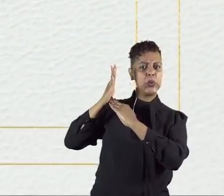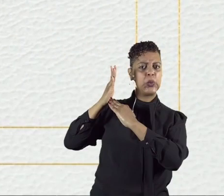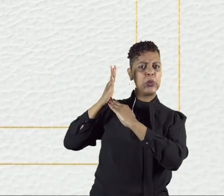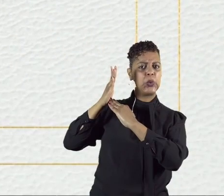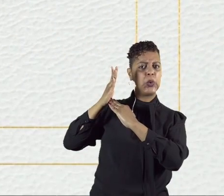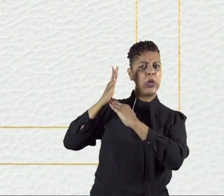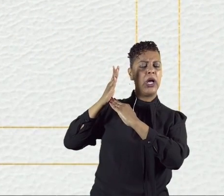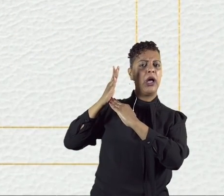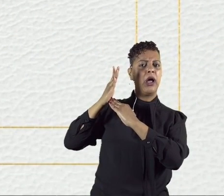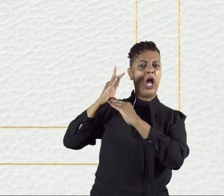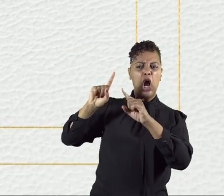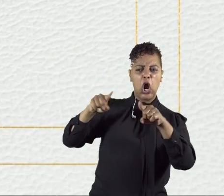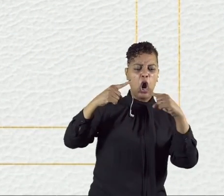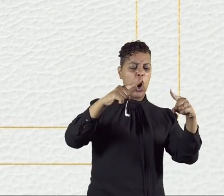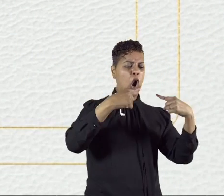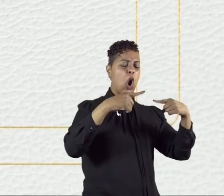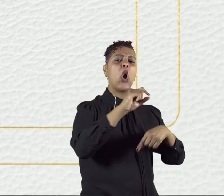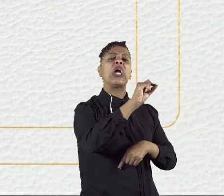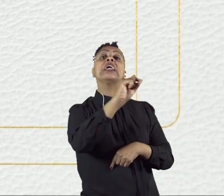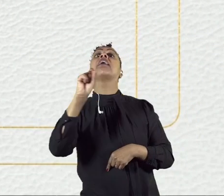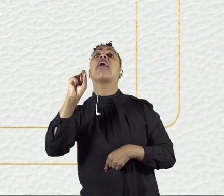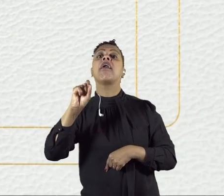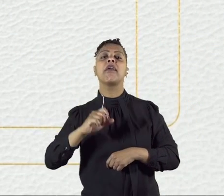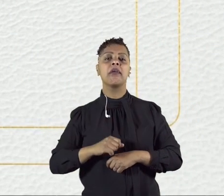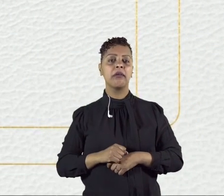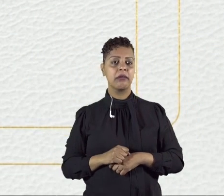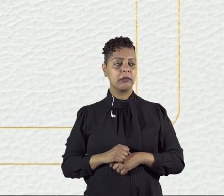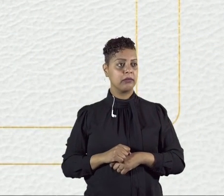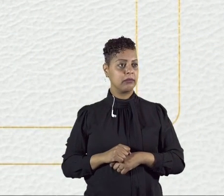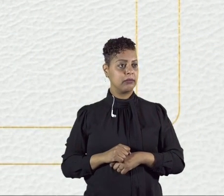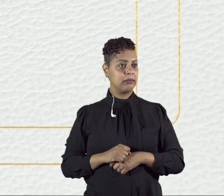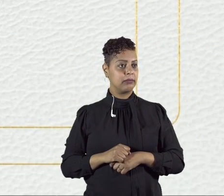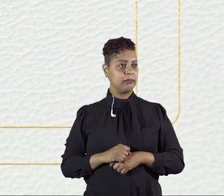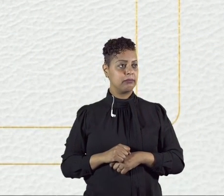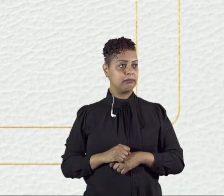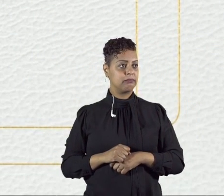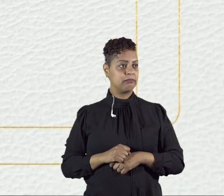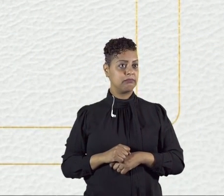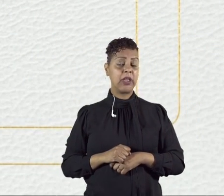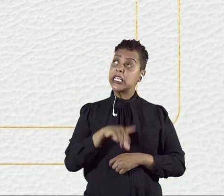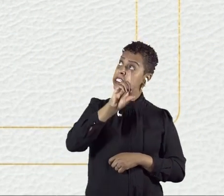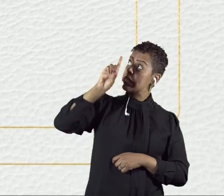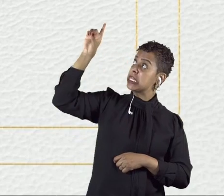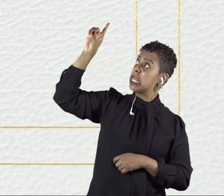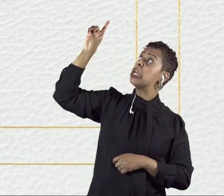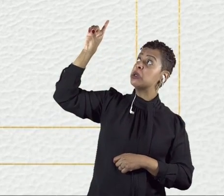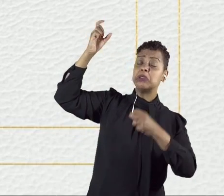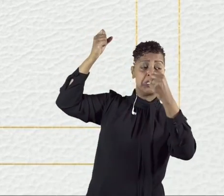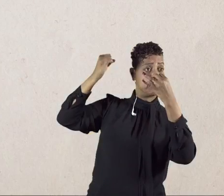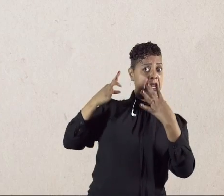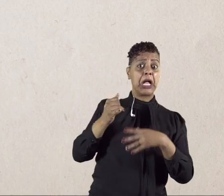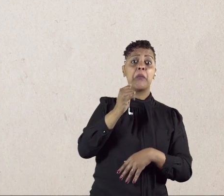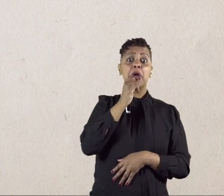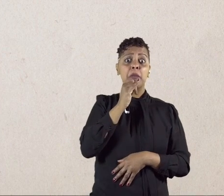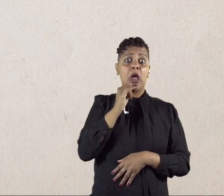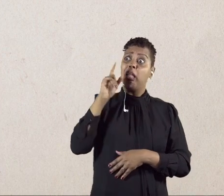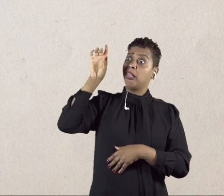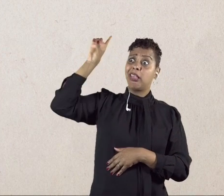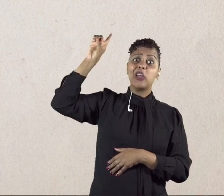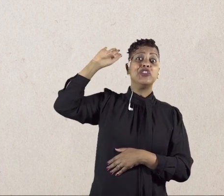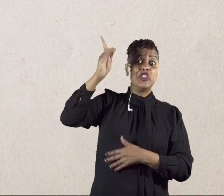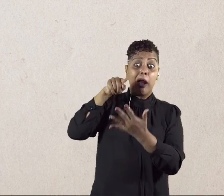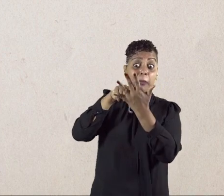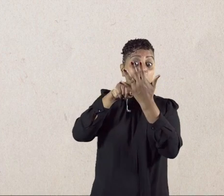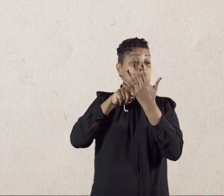então quem será contra nós Versículo 31 que diremos pois a vista destas coisas